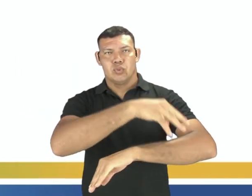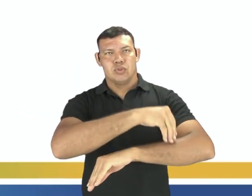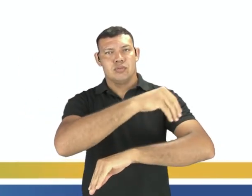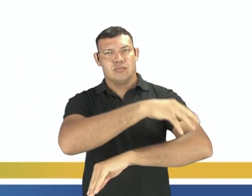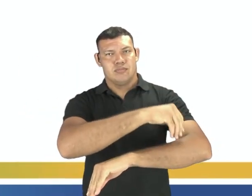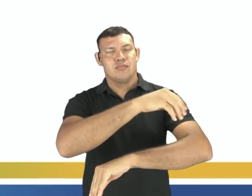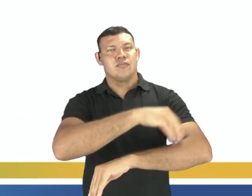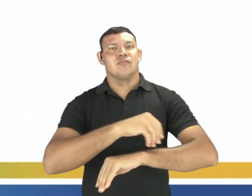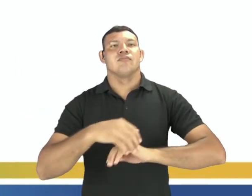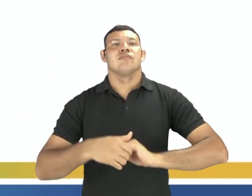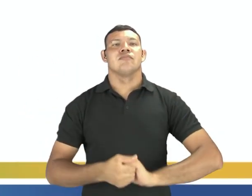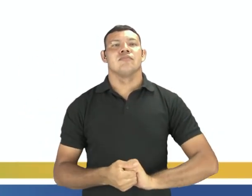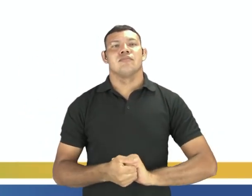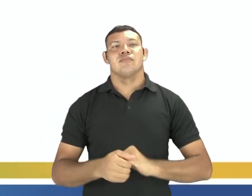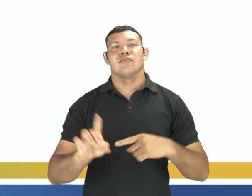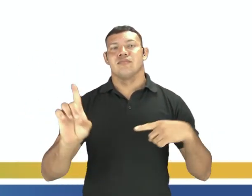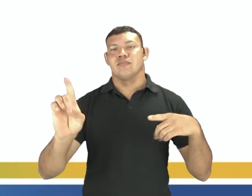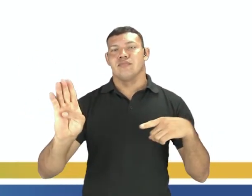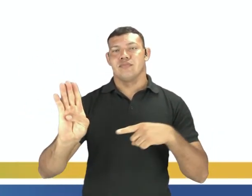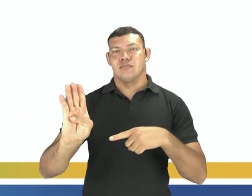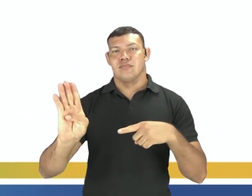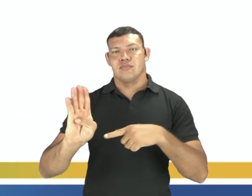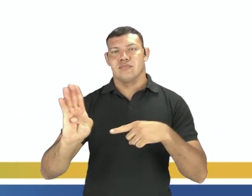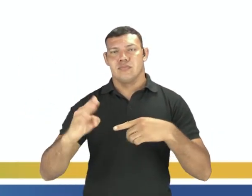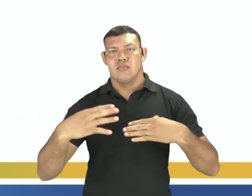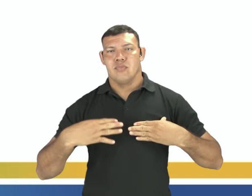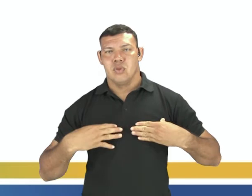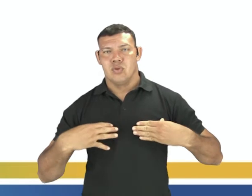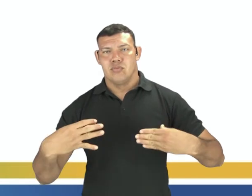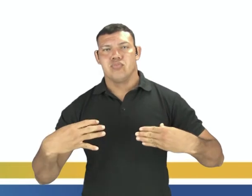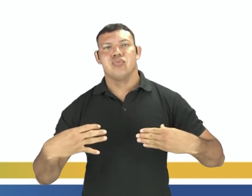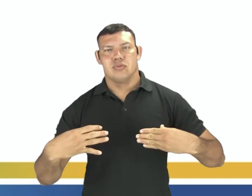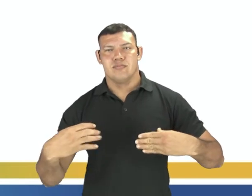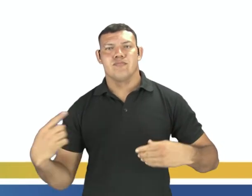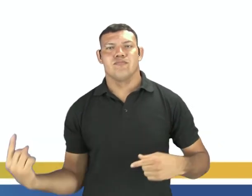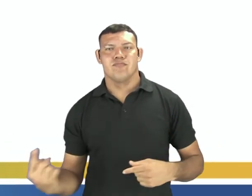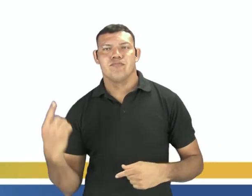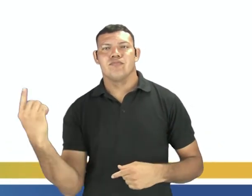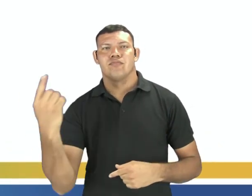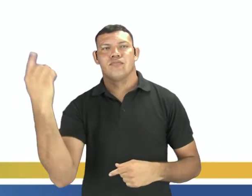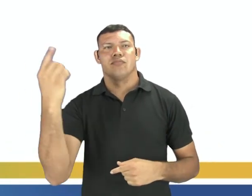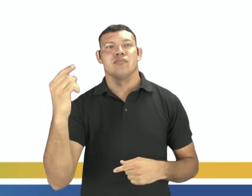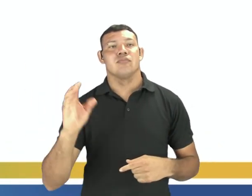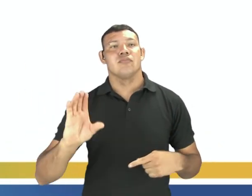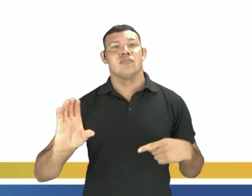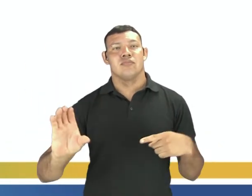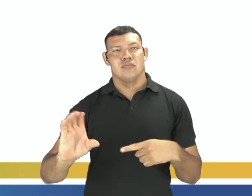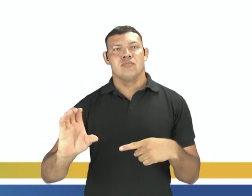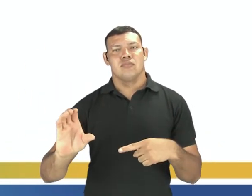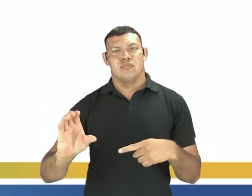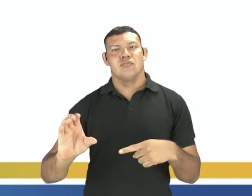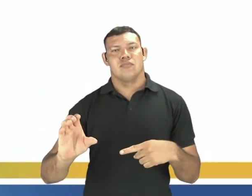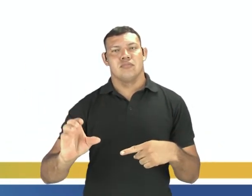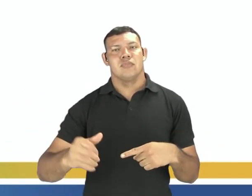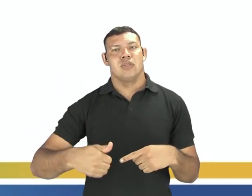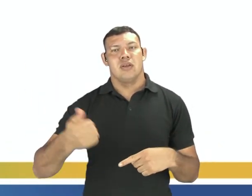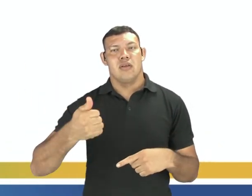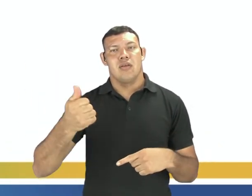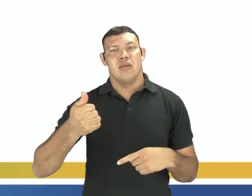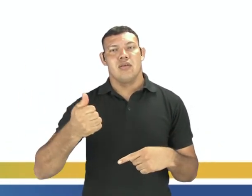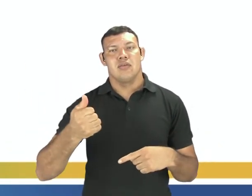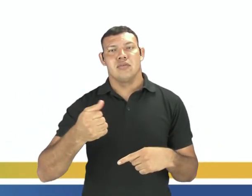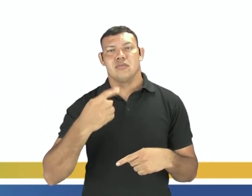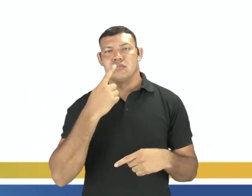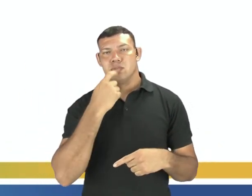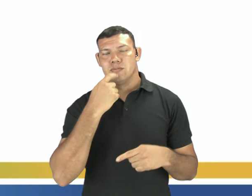axilas. B, desenvolvimento das mamas e aumento da estatura. C, primeira menstruação e